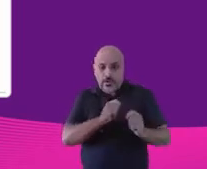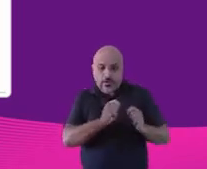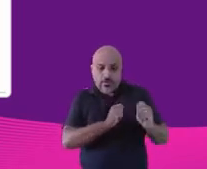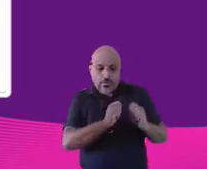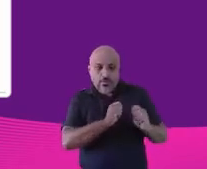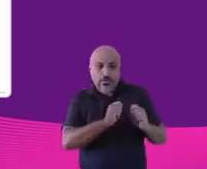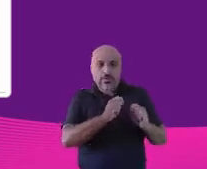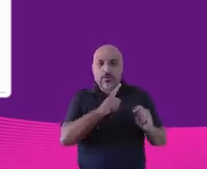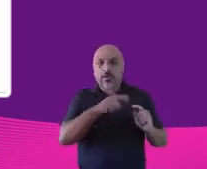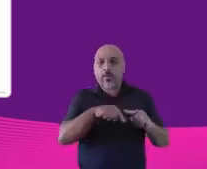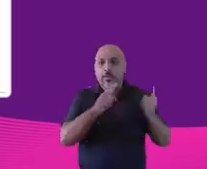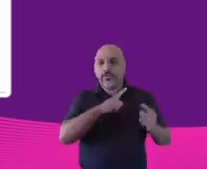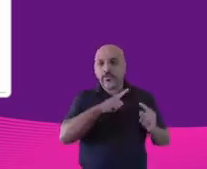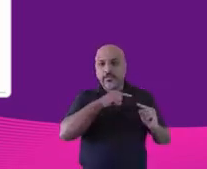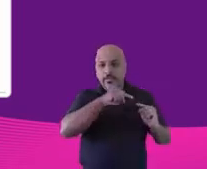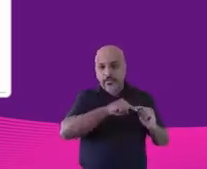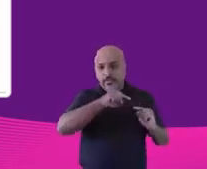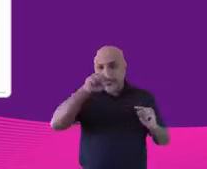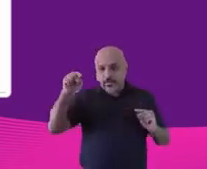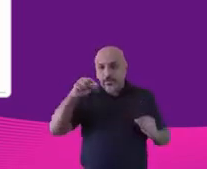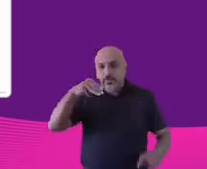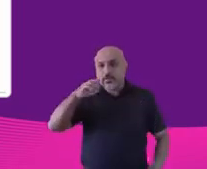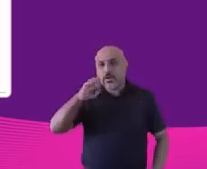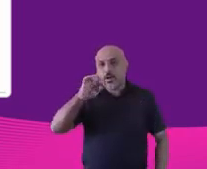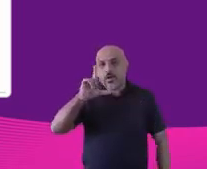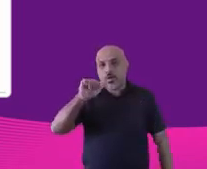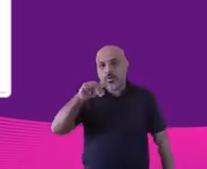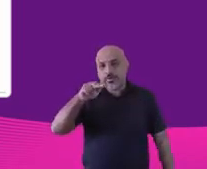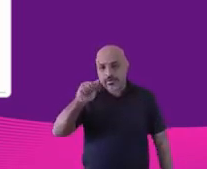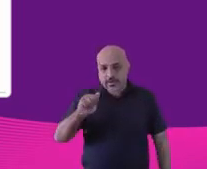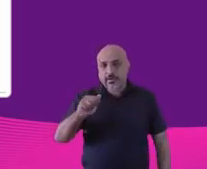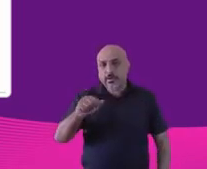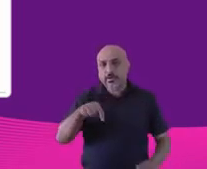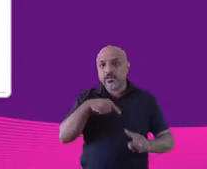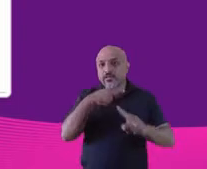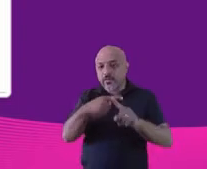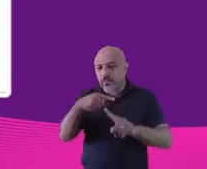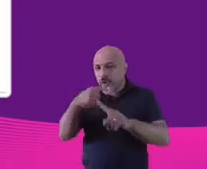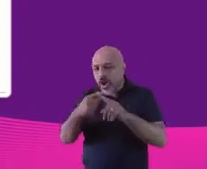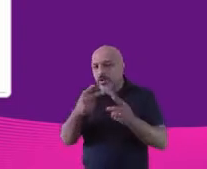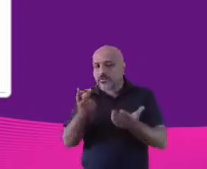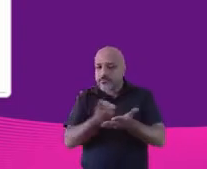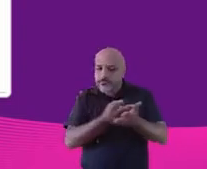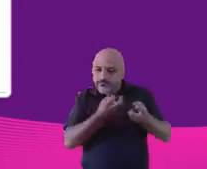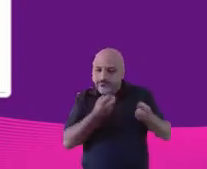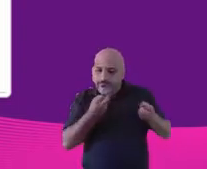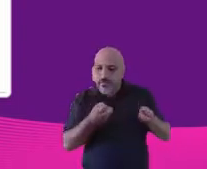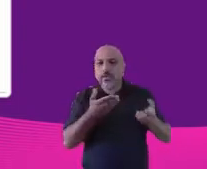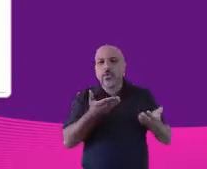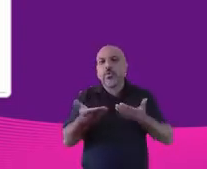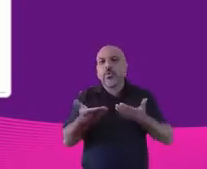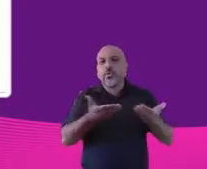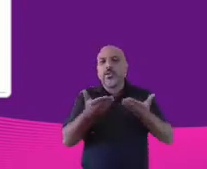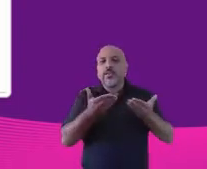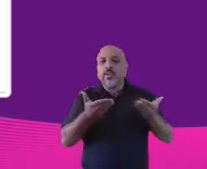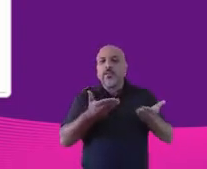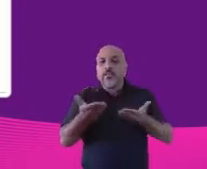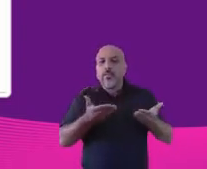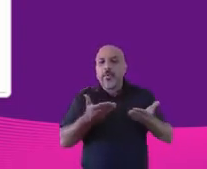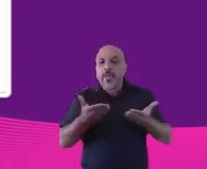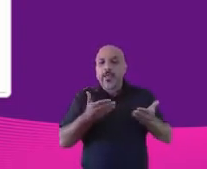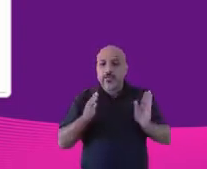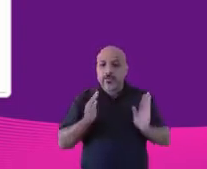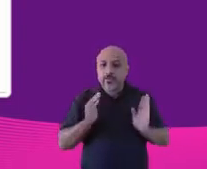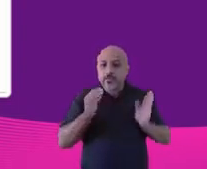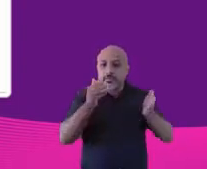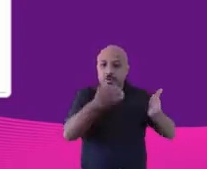com o uso de amiodarona, e cada vez mais a gente começa a individualizar o tratamento para cada